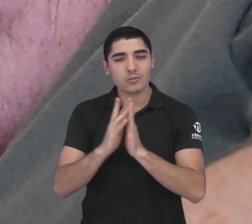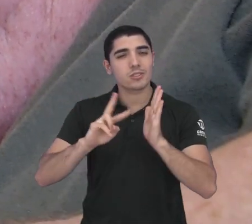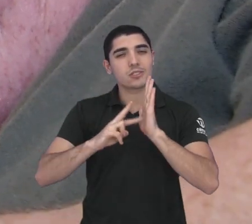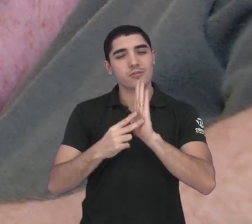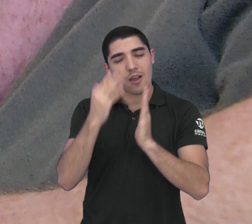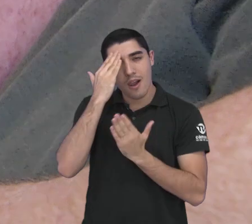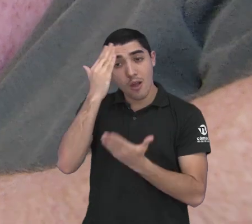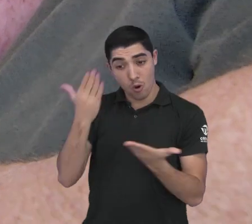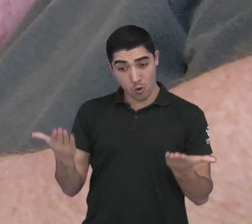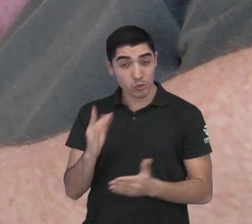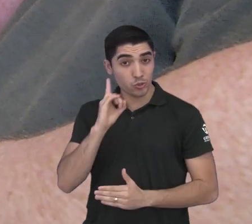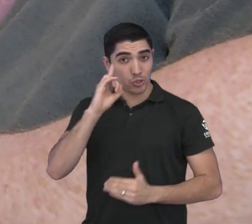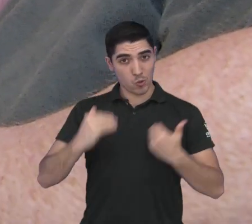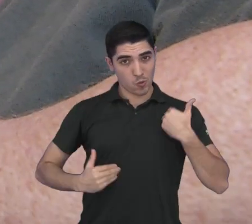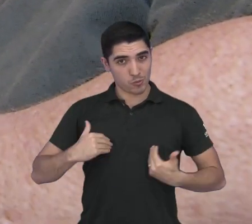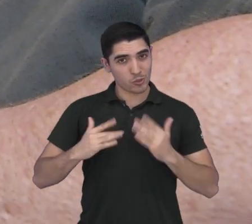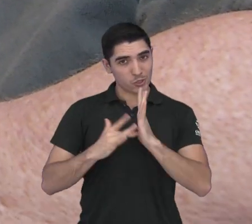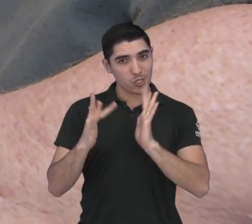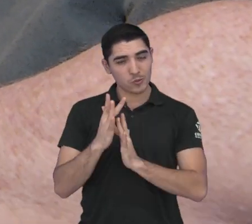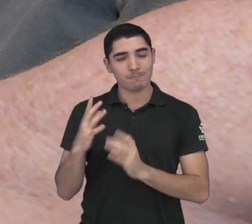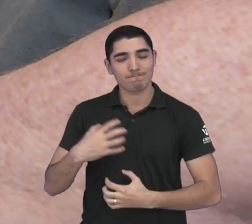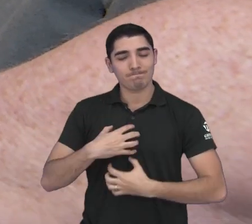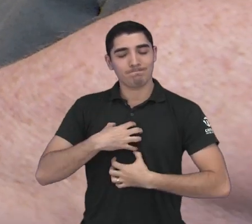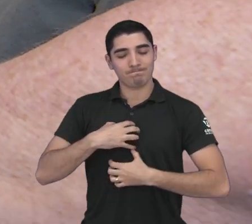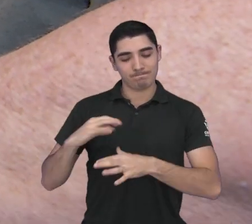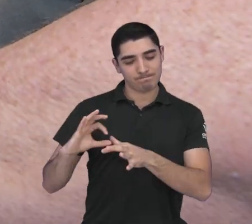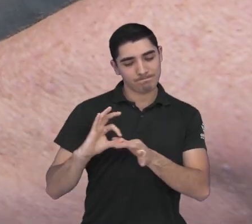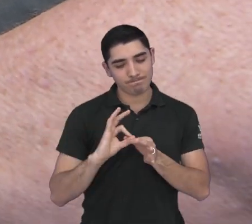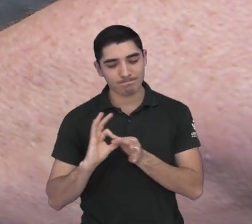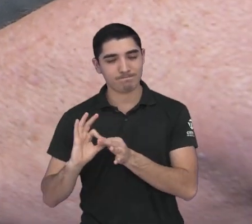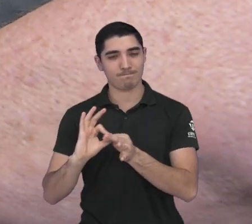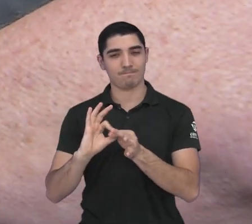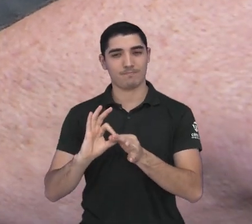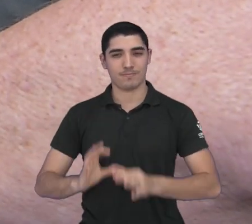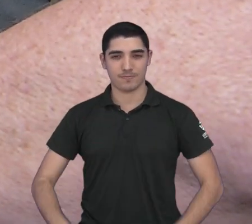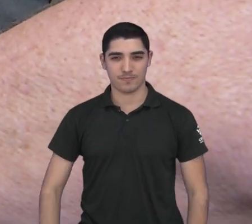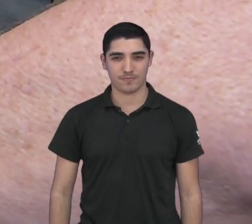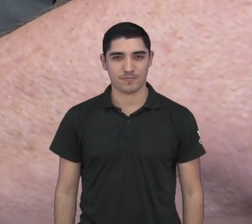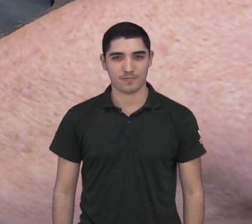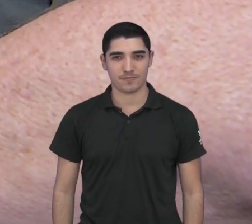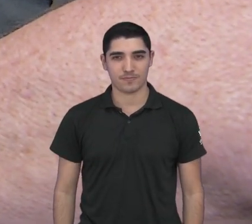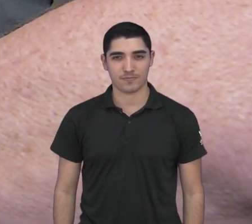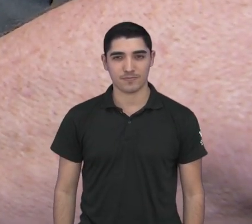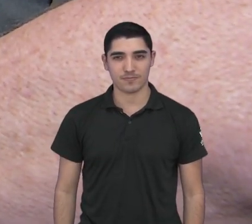dia de Corpus Christi, esse sentimento se mistura à união.